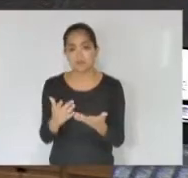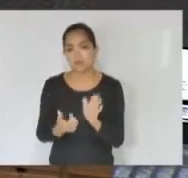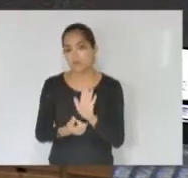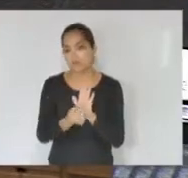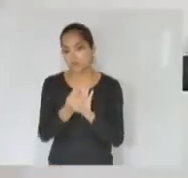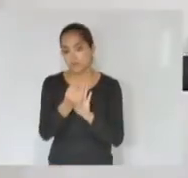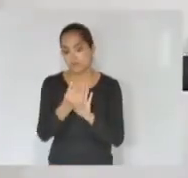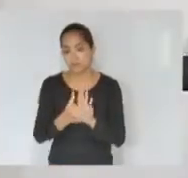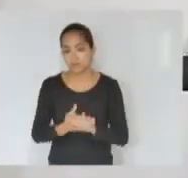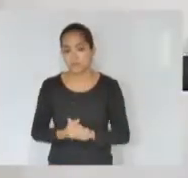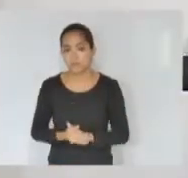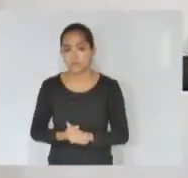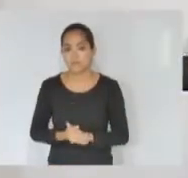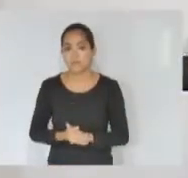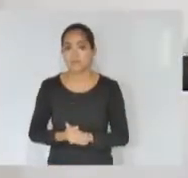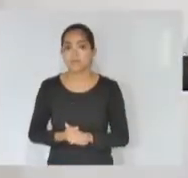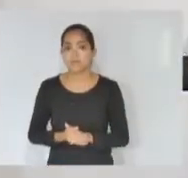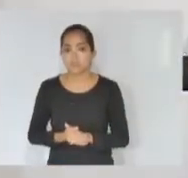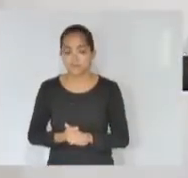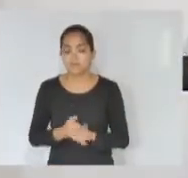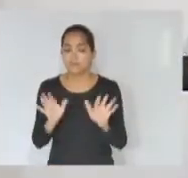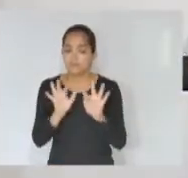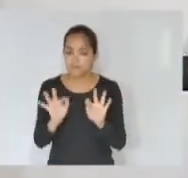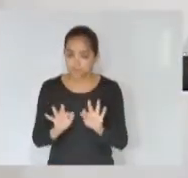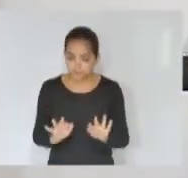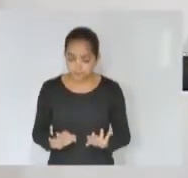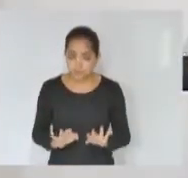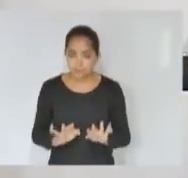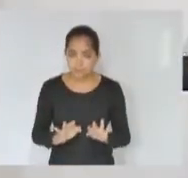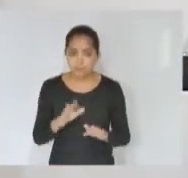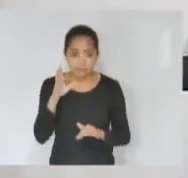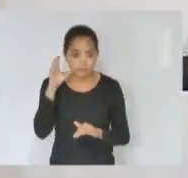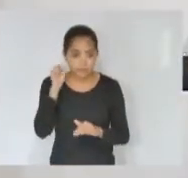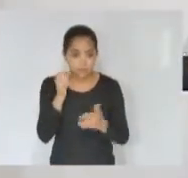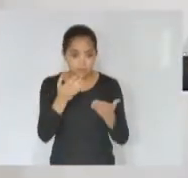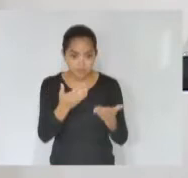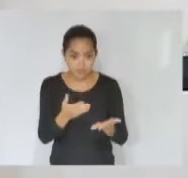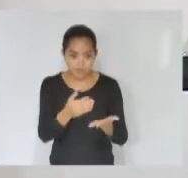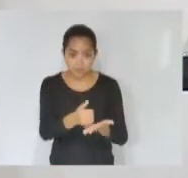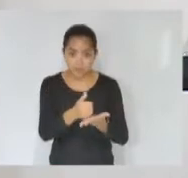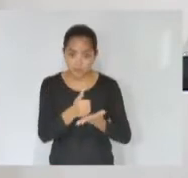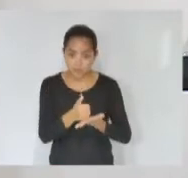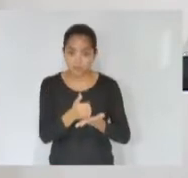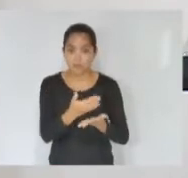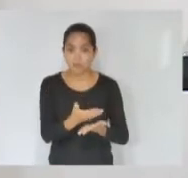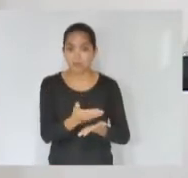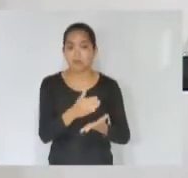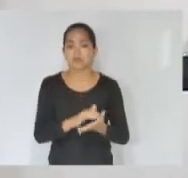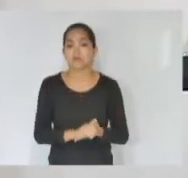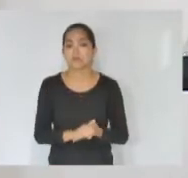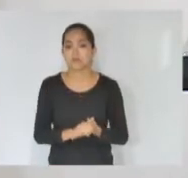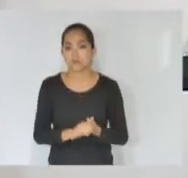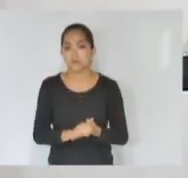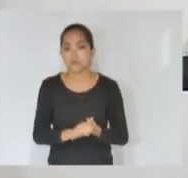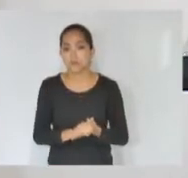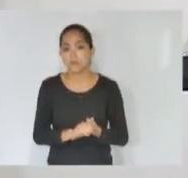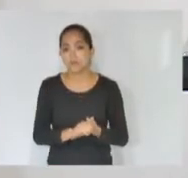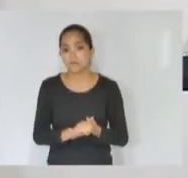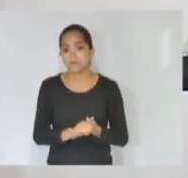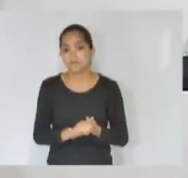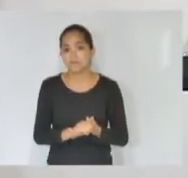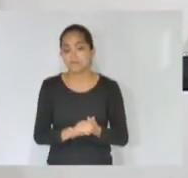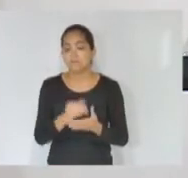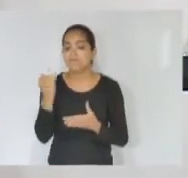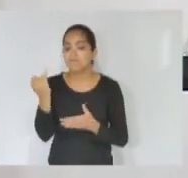Muito obrigado, deputado. Eu fico feliz também e grato ouvir as suas palavras, ainda mais porque o deputado toca num ponto essencial.